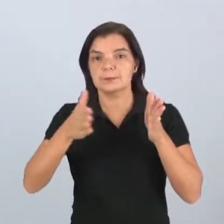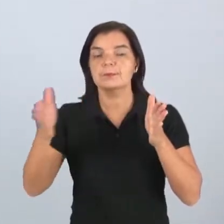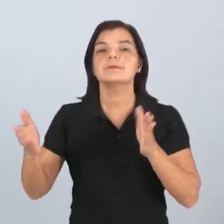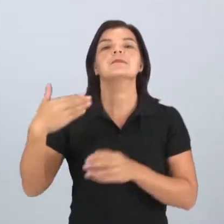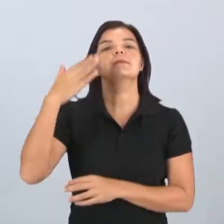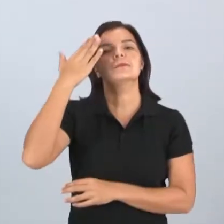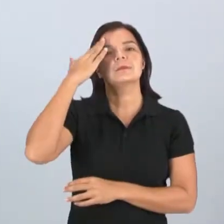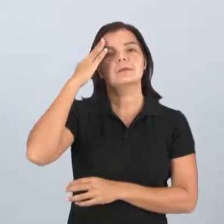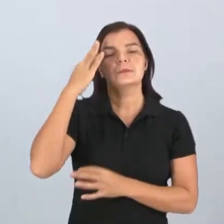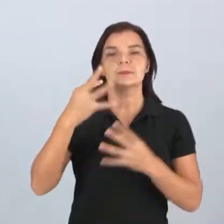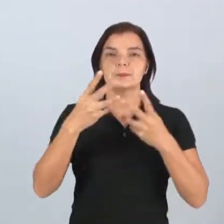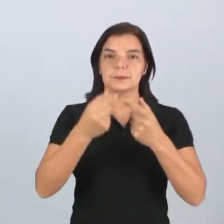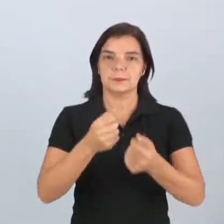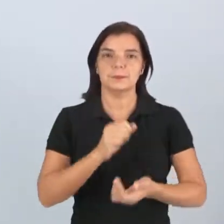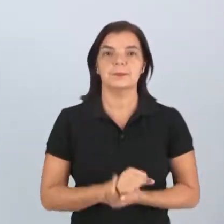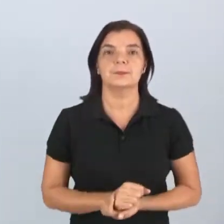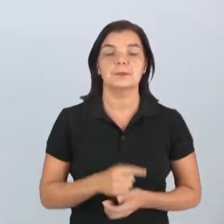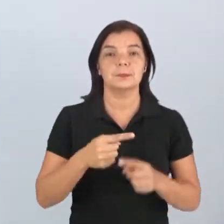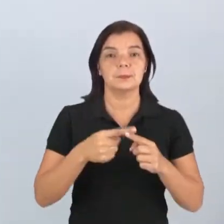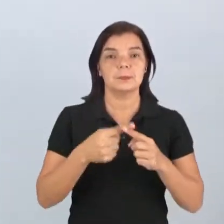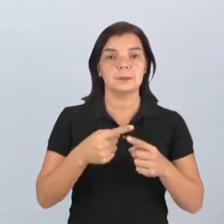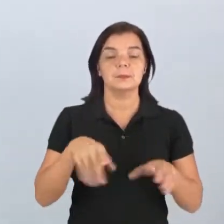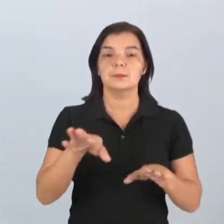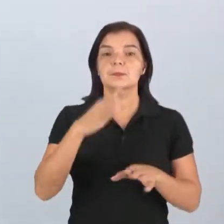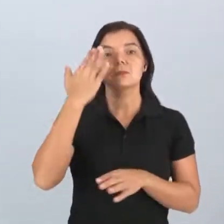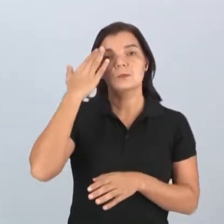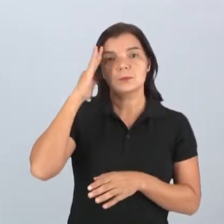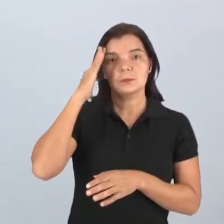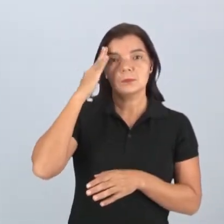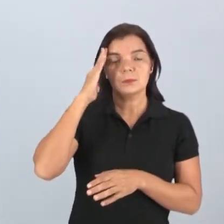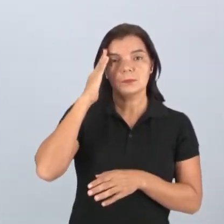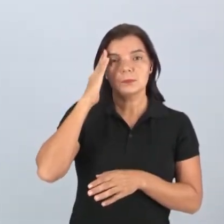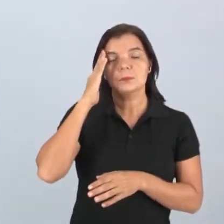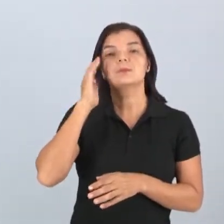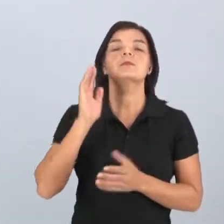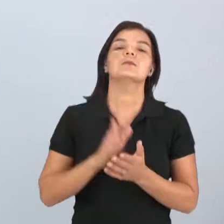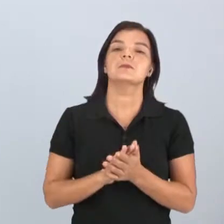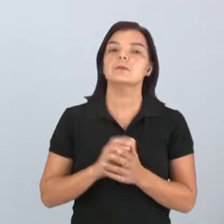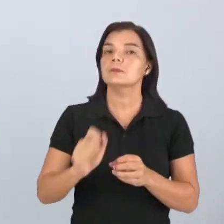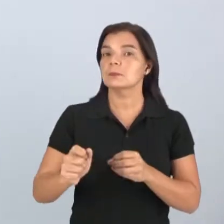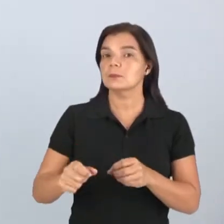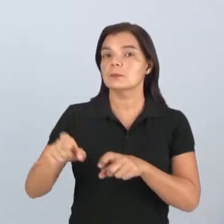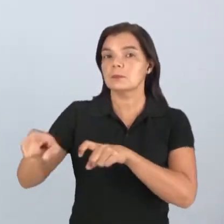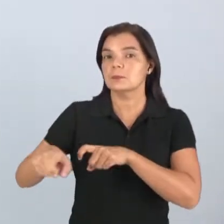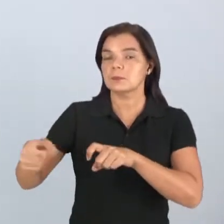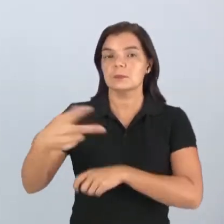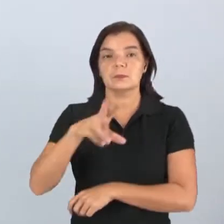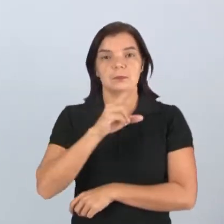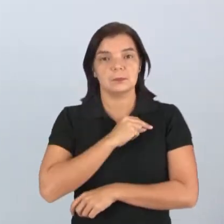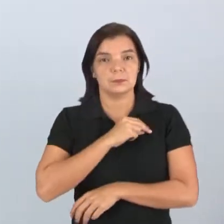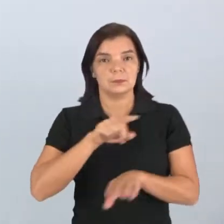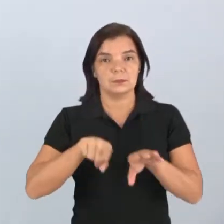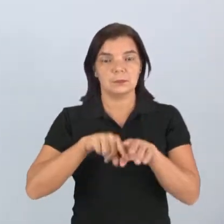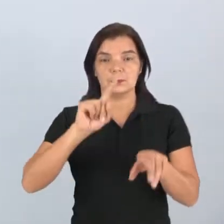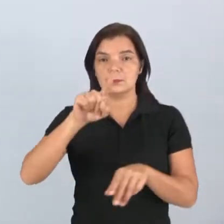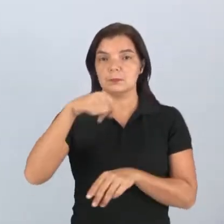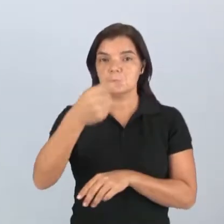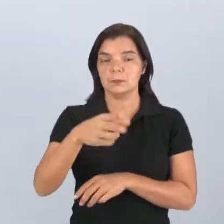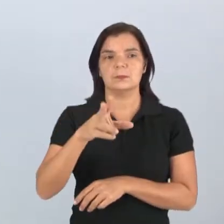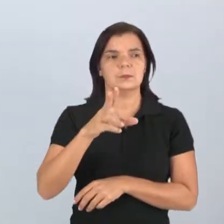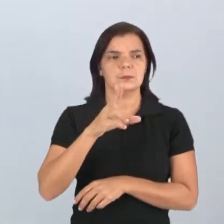para entender tudinho, né? Porque quando você entende que as colônias espanholas e depois